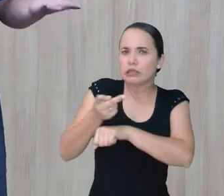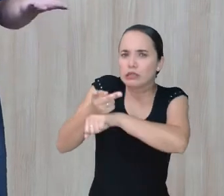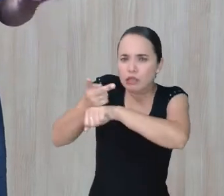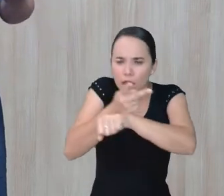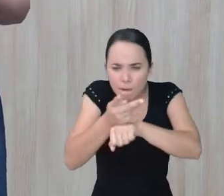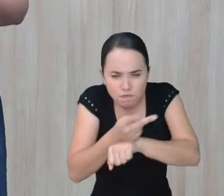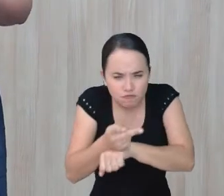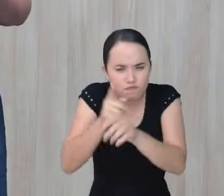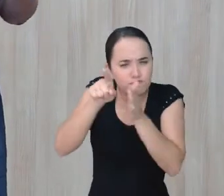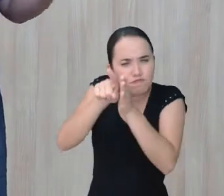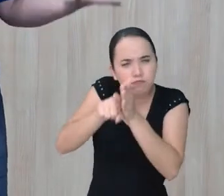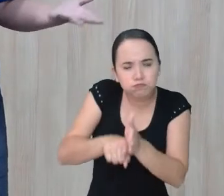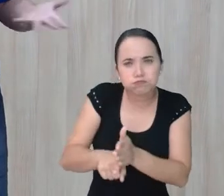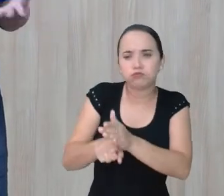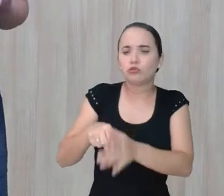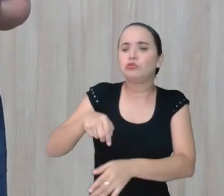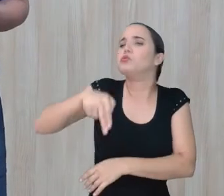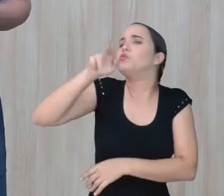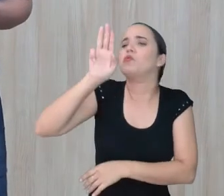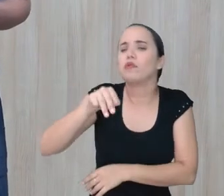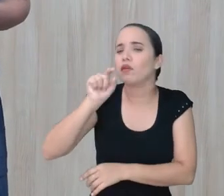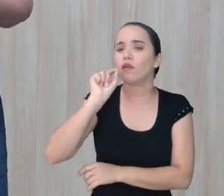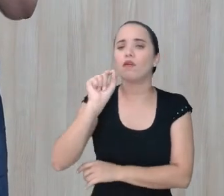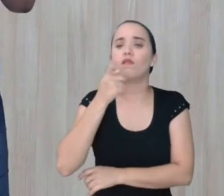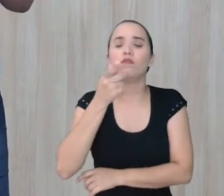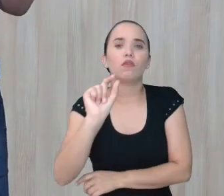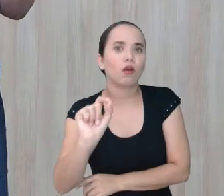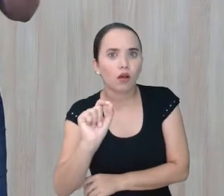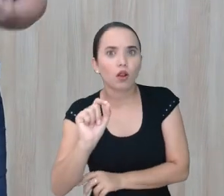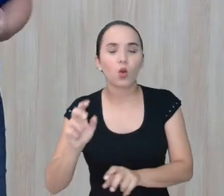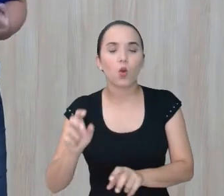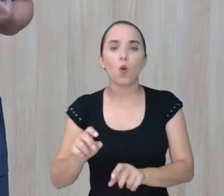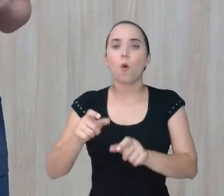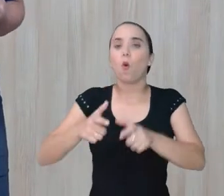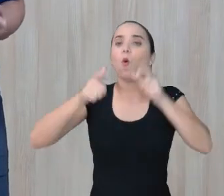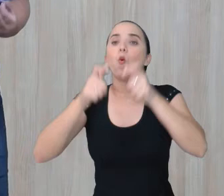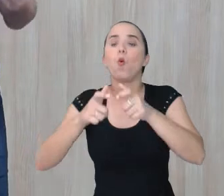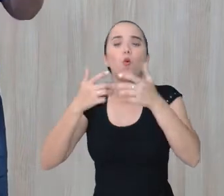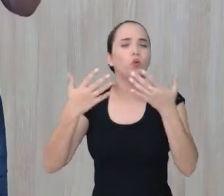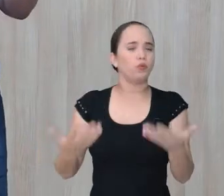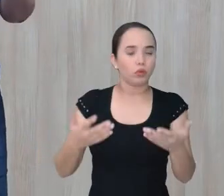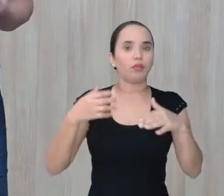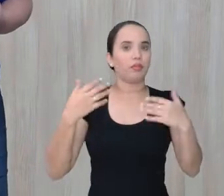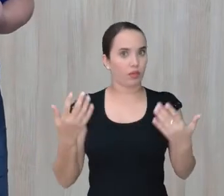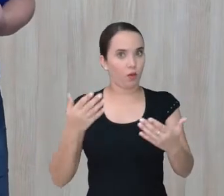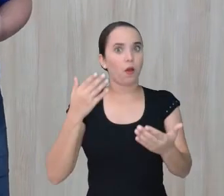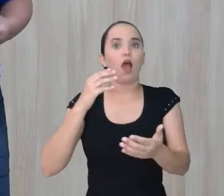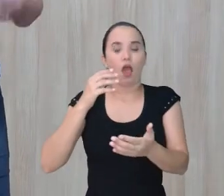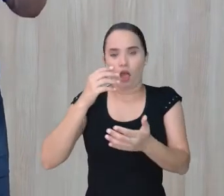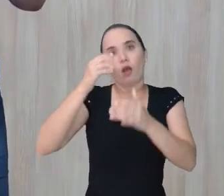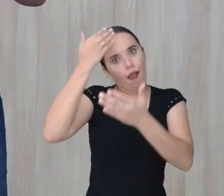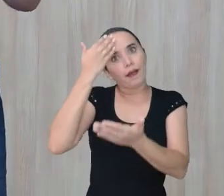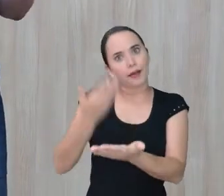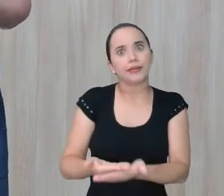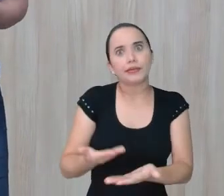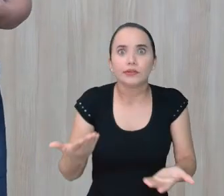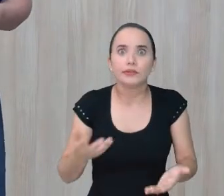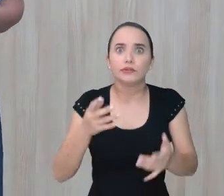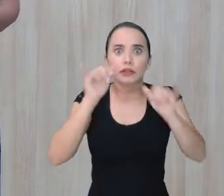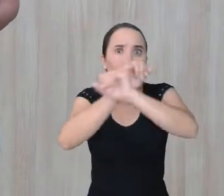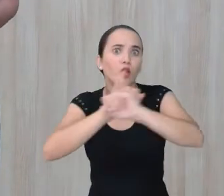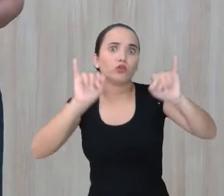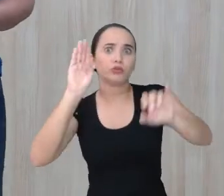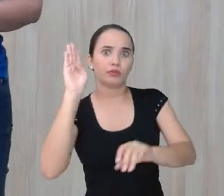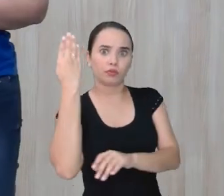caindo na armadilha das fake news, certo? Então, precisa ter muita atenção e pesquisar para